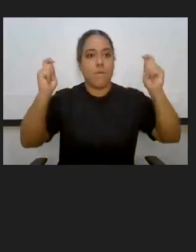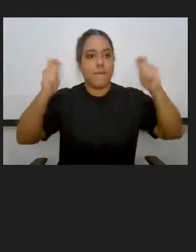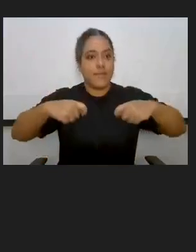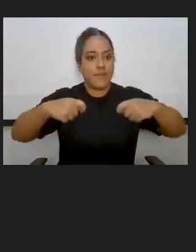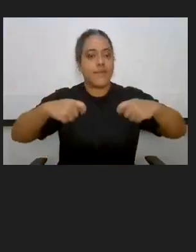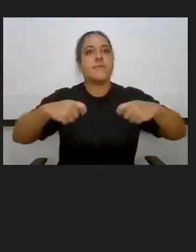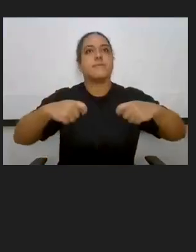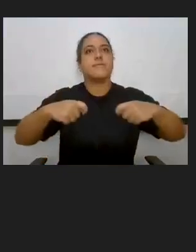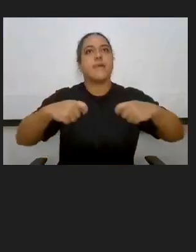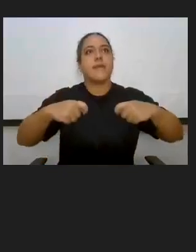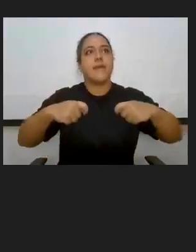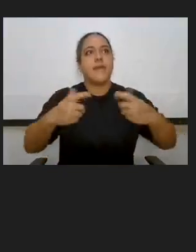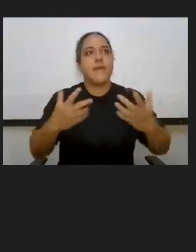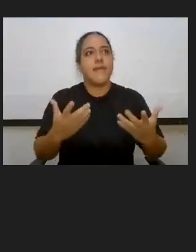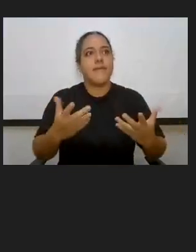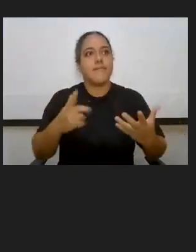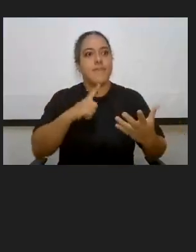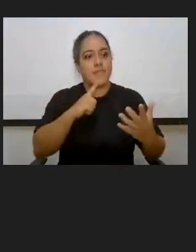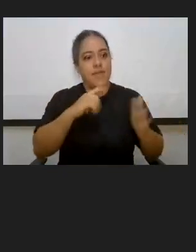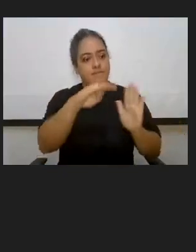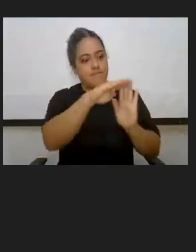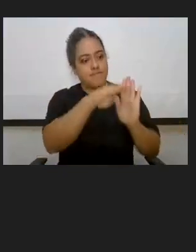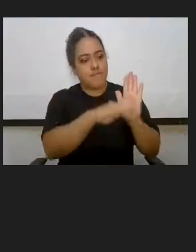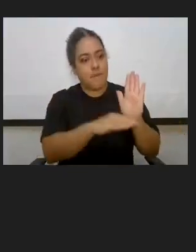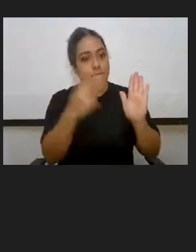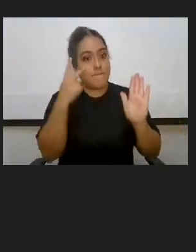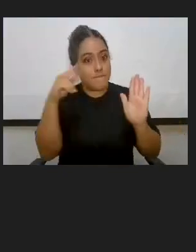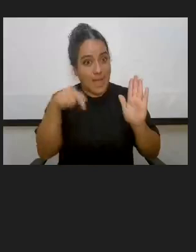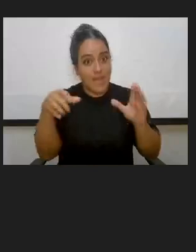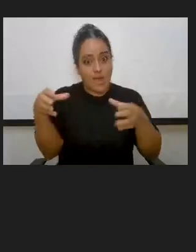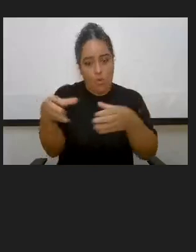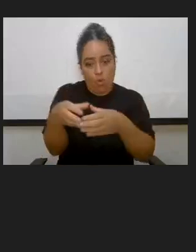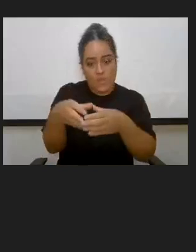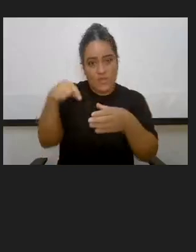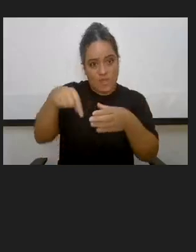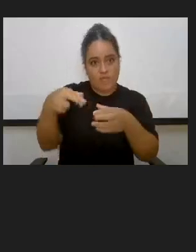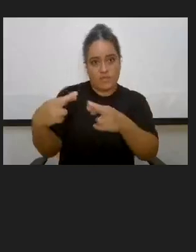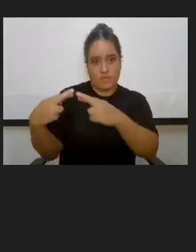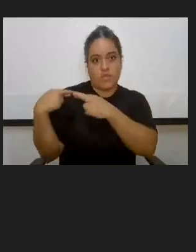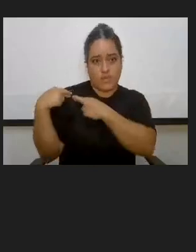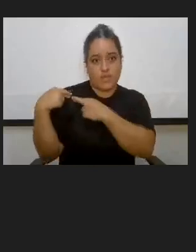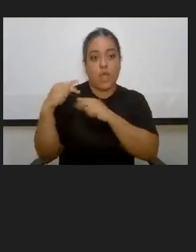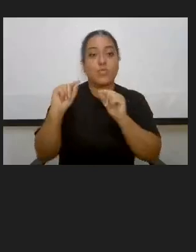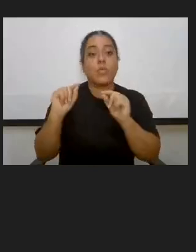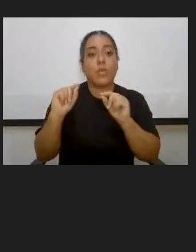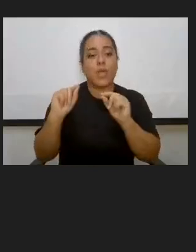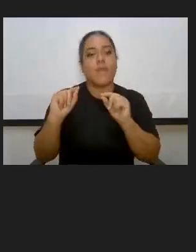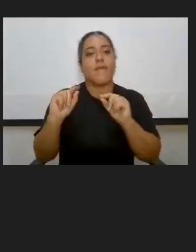entre as competências que estão estabelecidas para esse comitê, uma delas